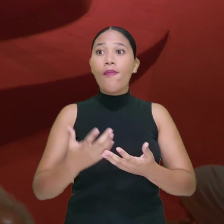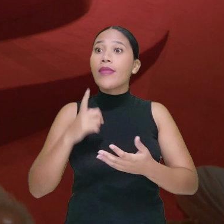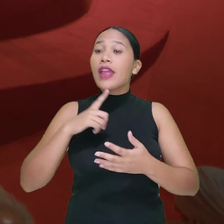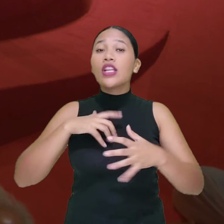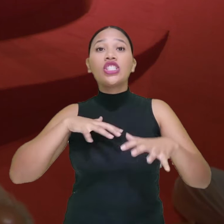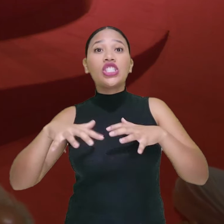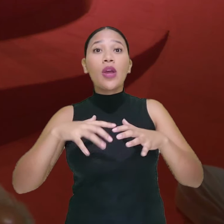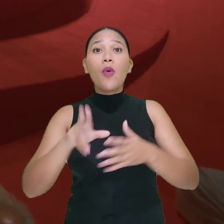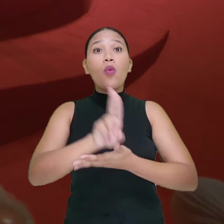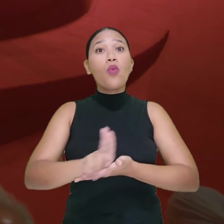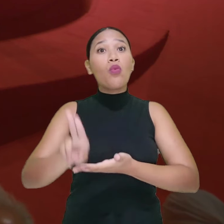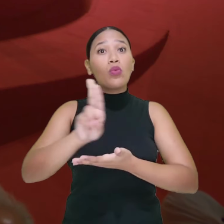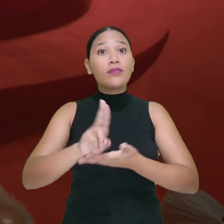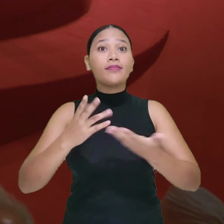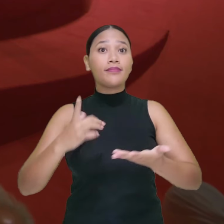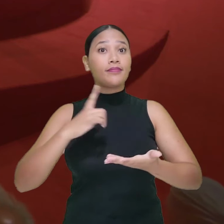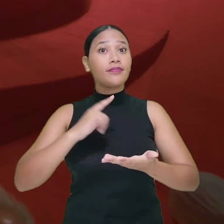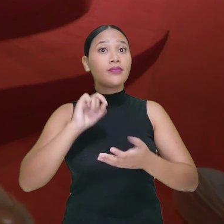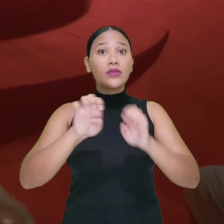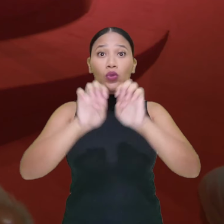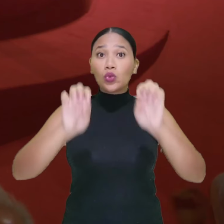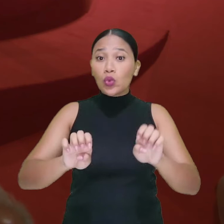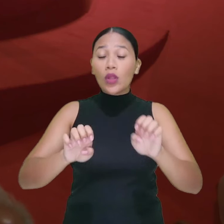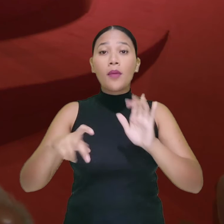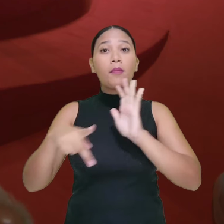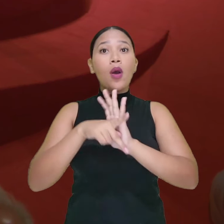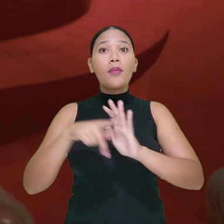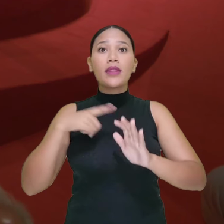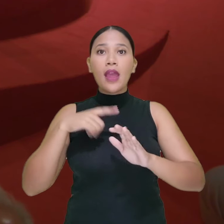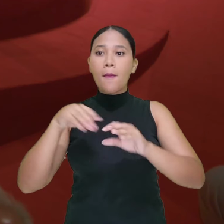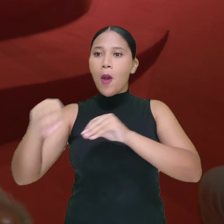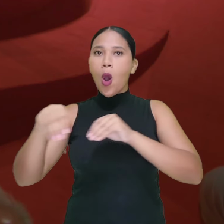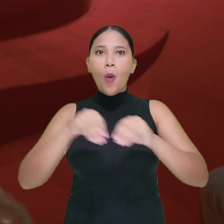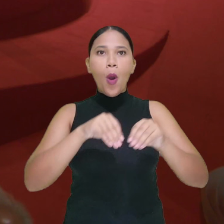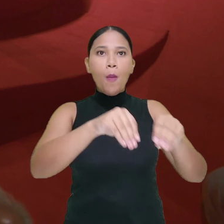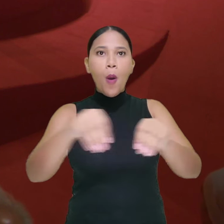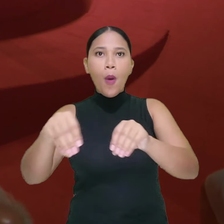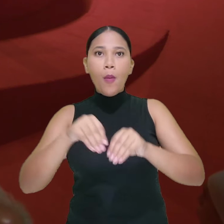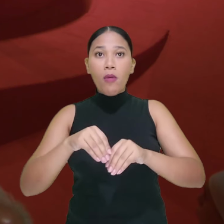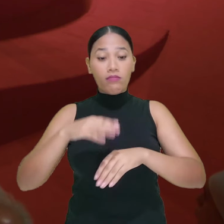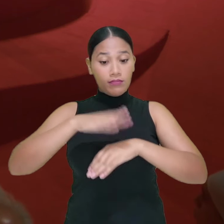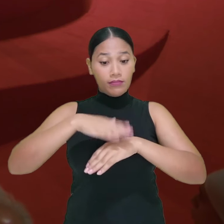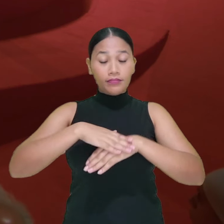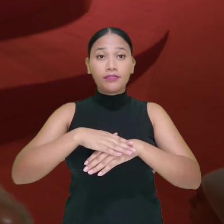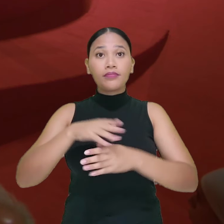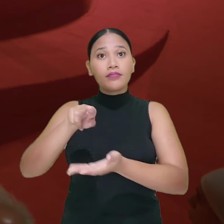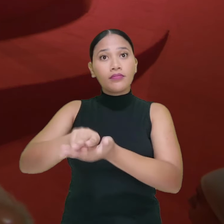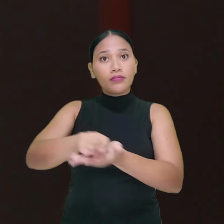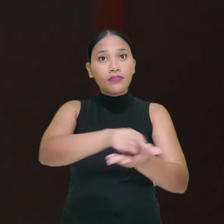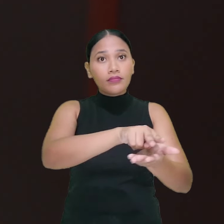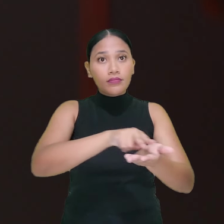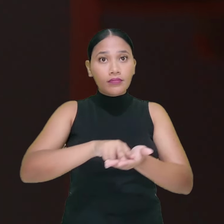funcionabilidade, né, uma dinâmica de uso. E então a gente tem uma estrutura móvel, que são as obras